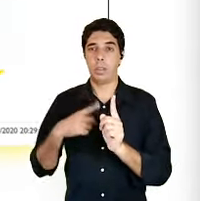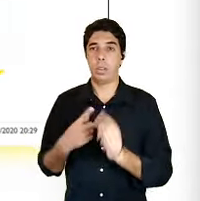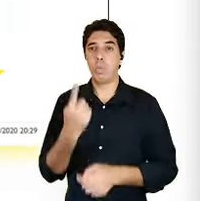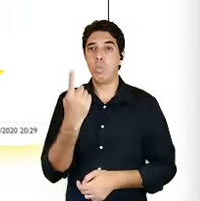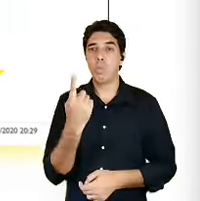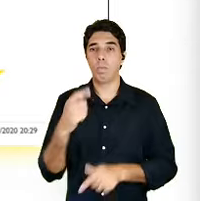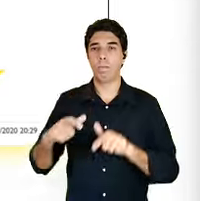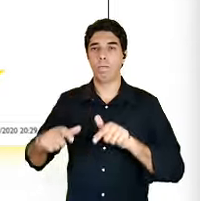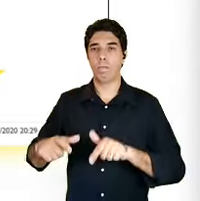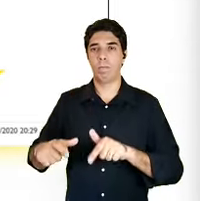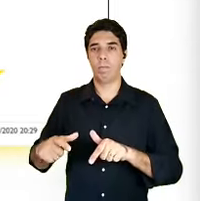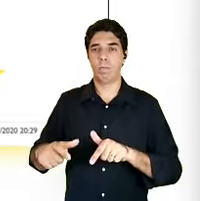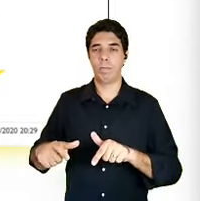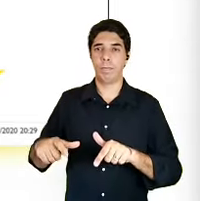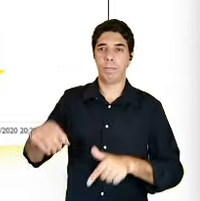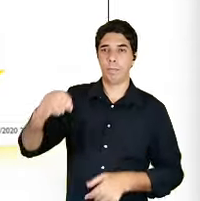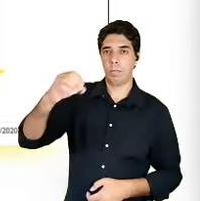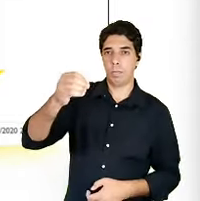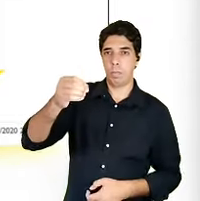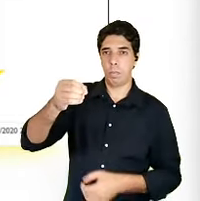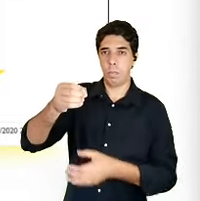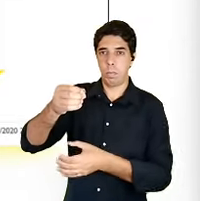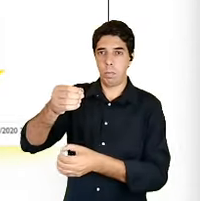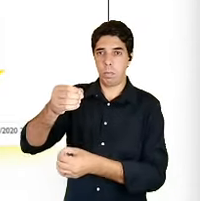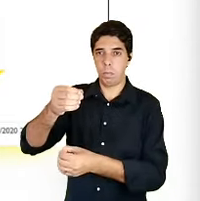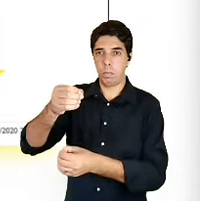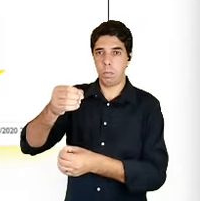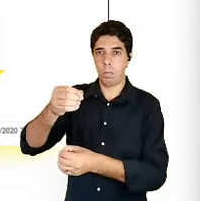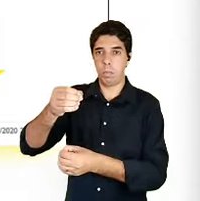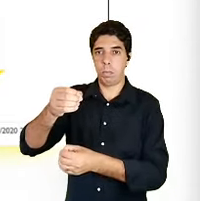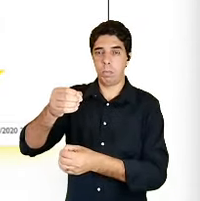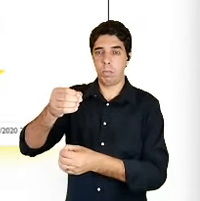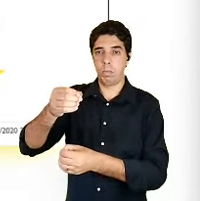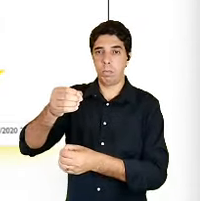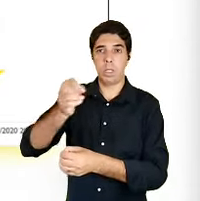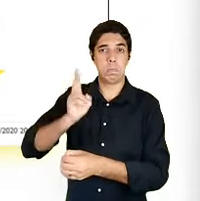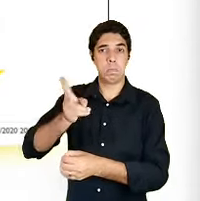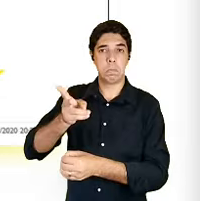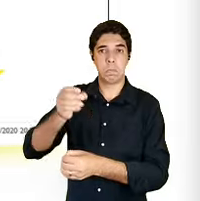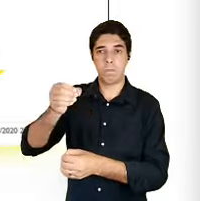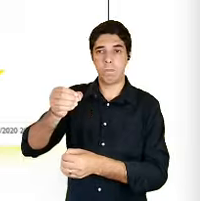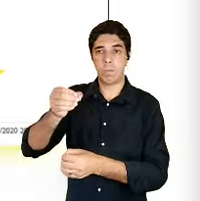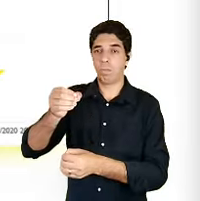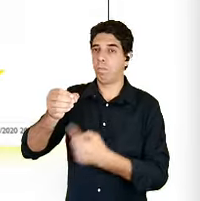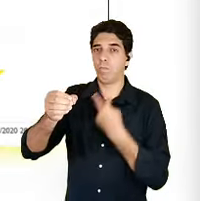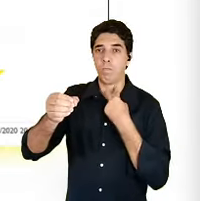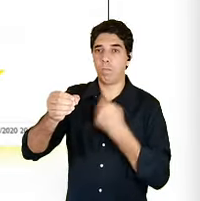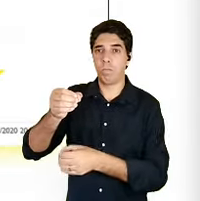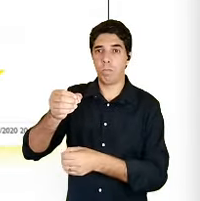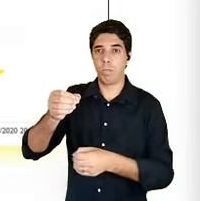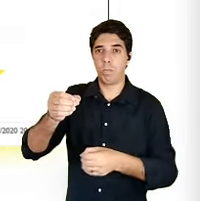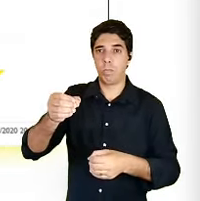disso, há somente uma única posição em que a projeção pode se localizar no plano de projeção.